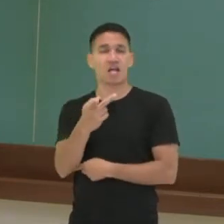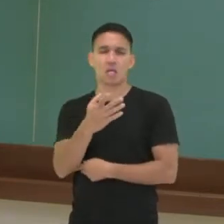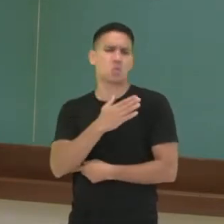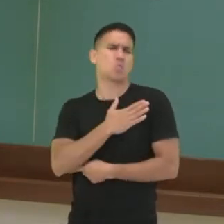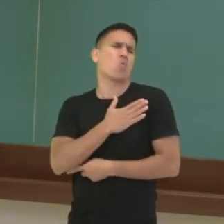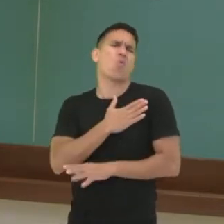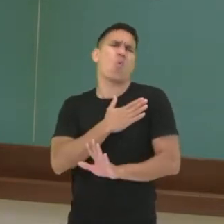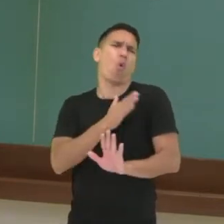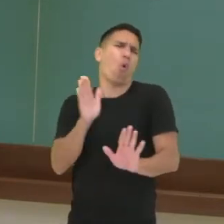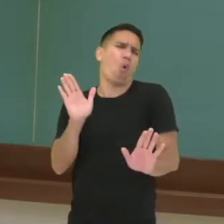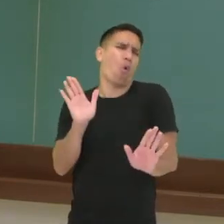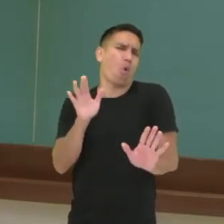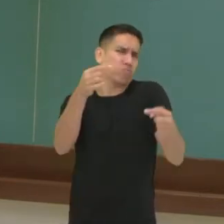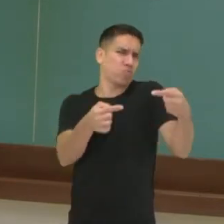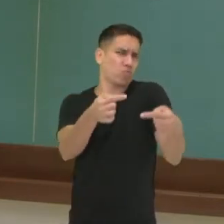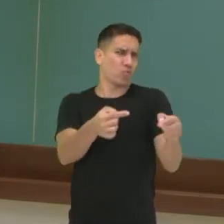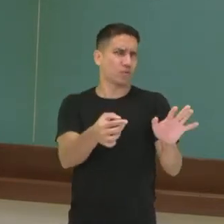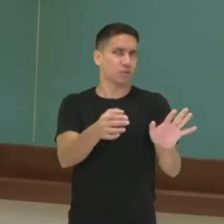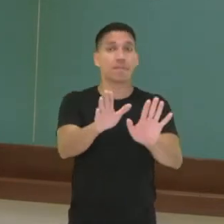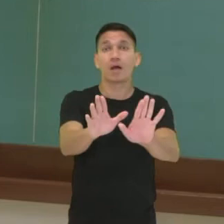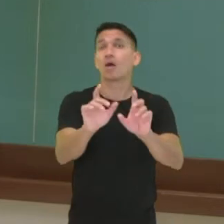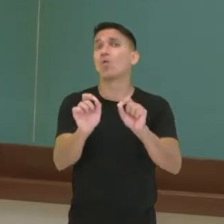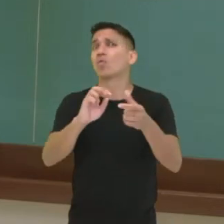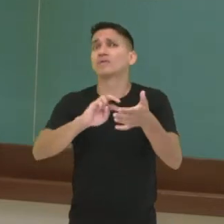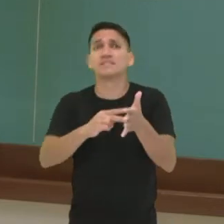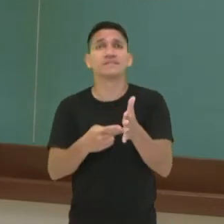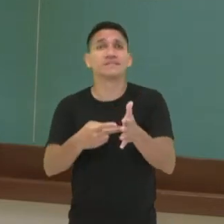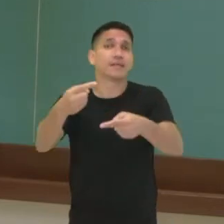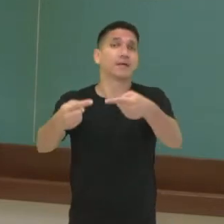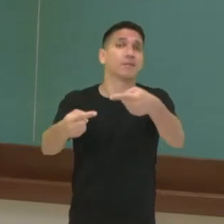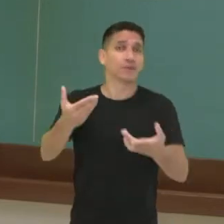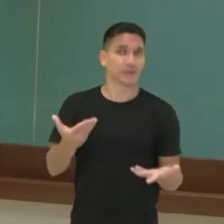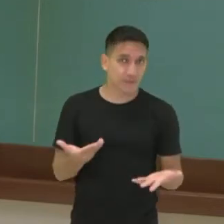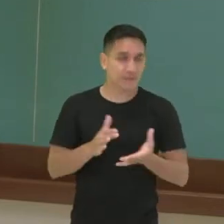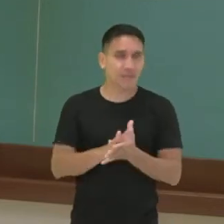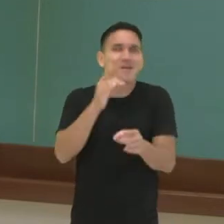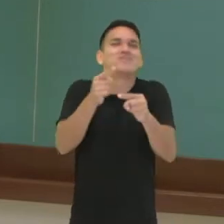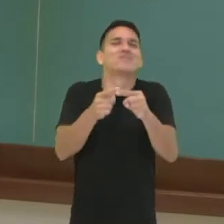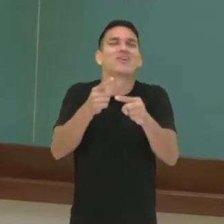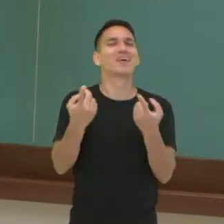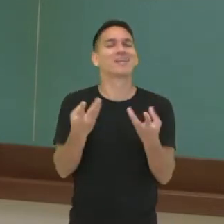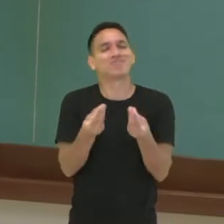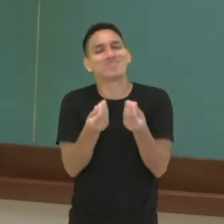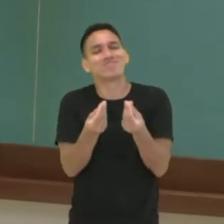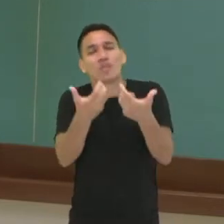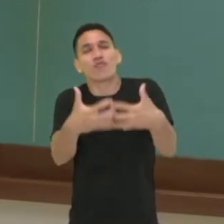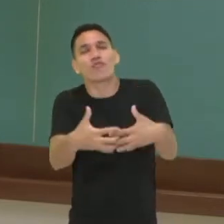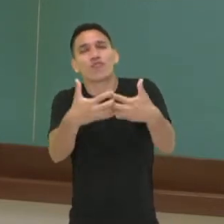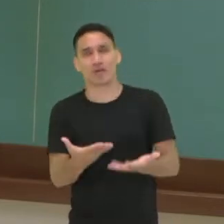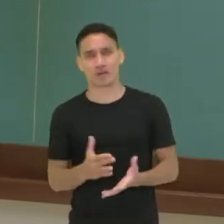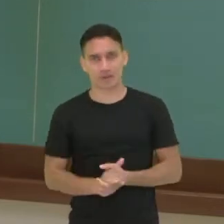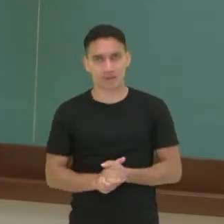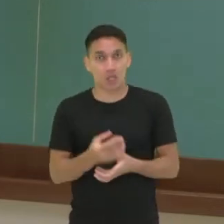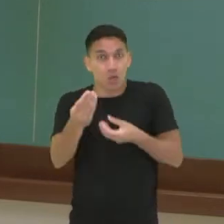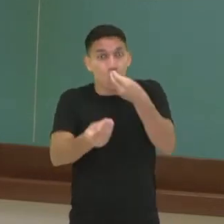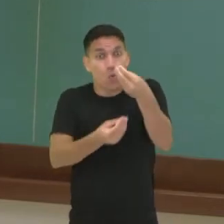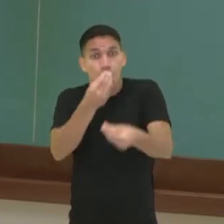política? Bom, mas o que é mesmo a política? Para que serve a política? Como a